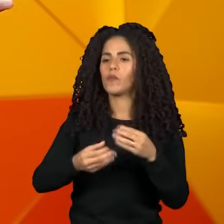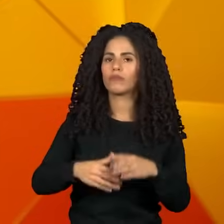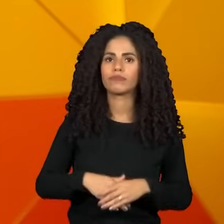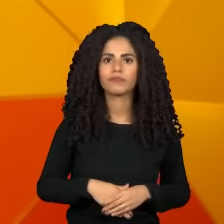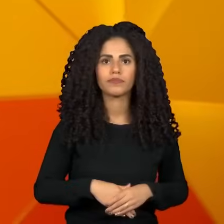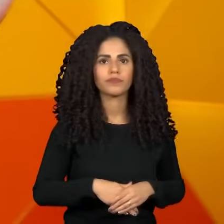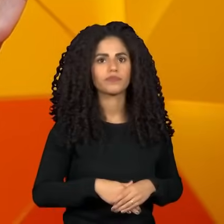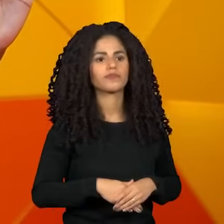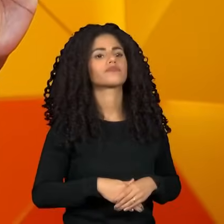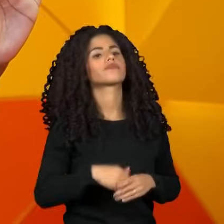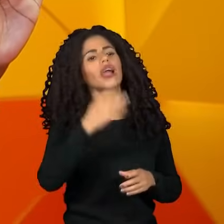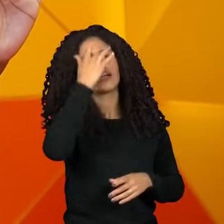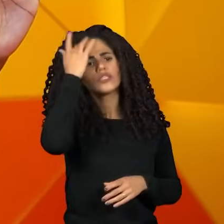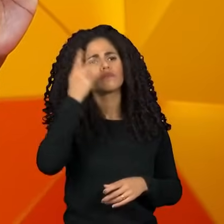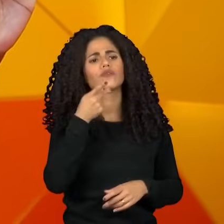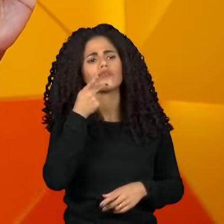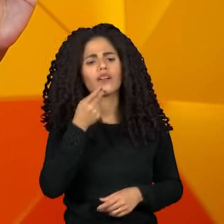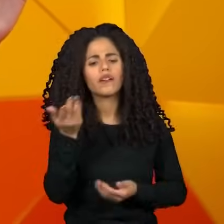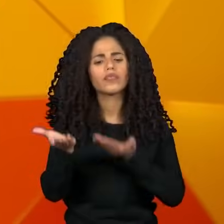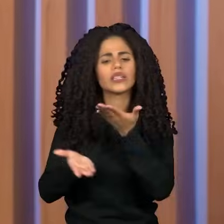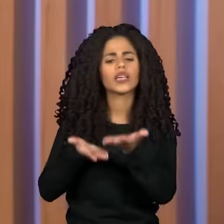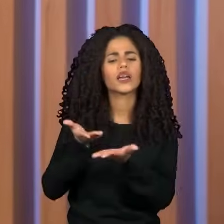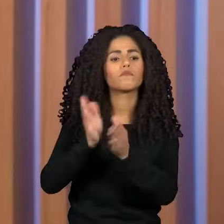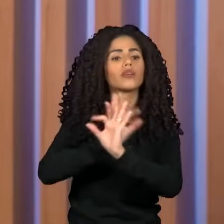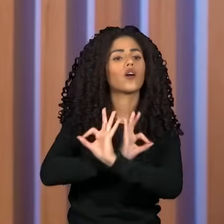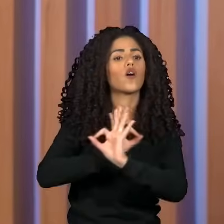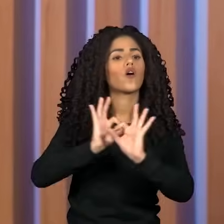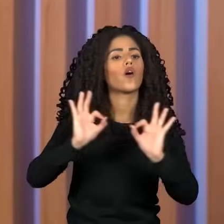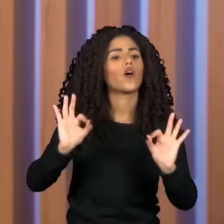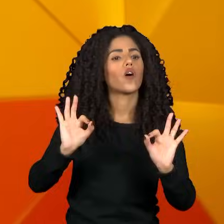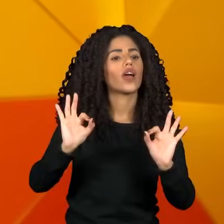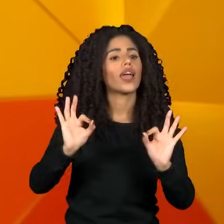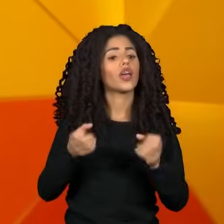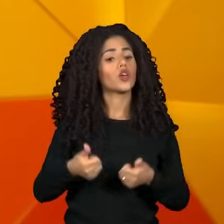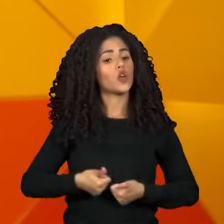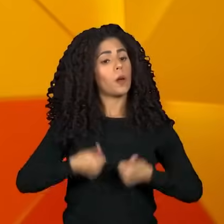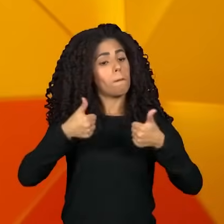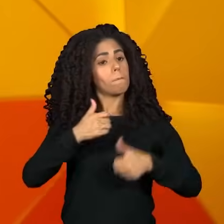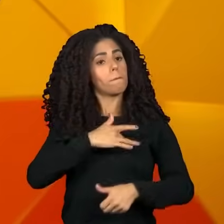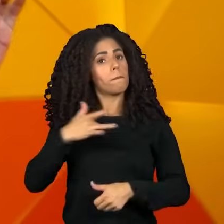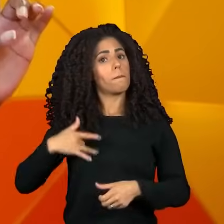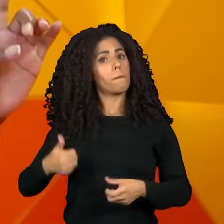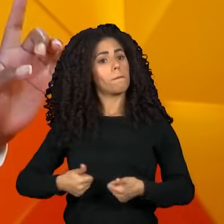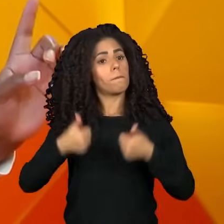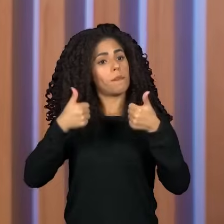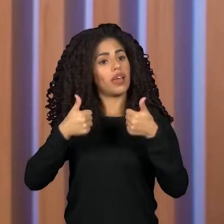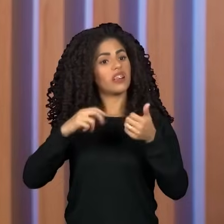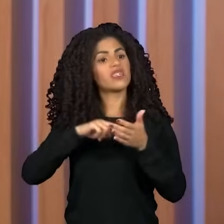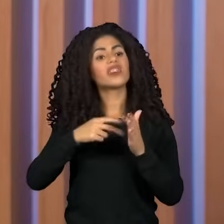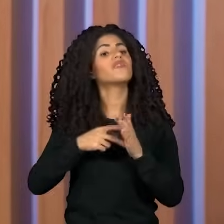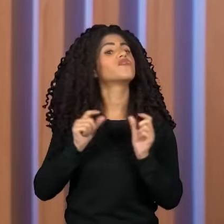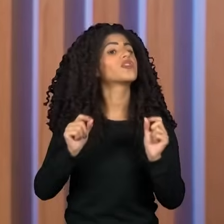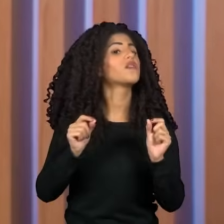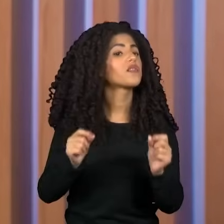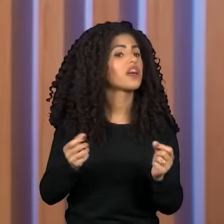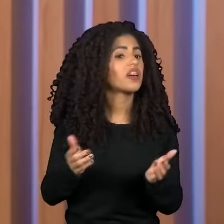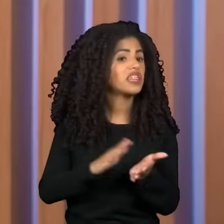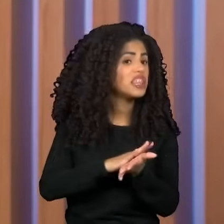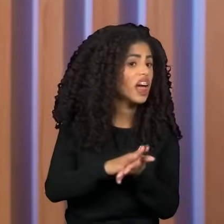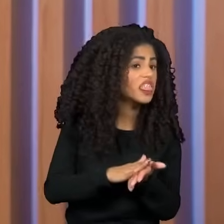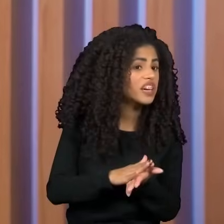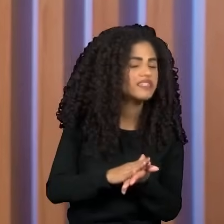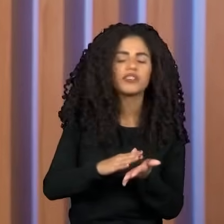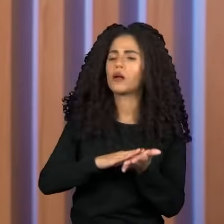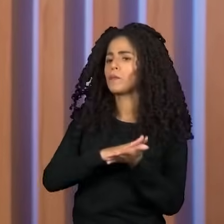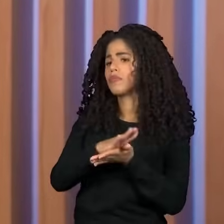achei engraçado você falar que as pessoas colocam que a terapia está em dia como um sinônimo de estar bem, e se não significa significa Às vezes é nada. o contrário, né? Quando fala que tá bem,